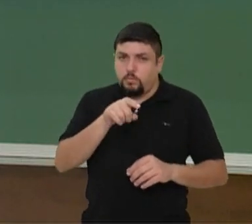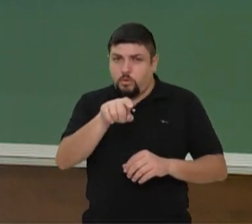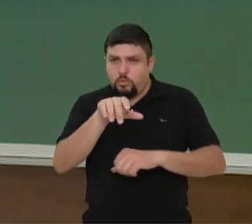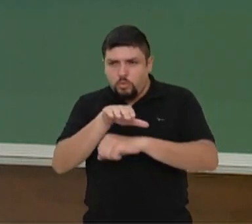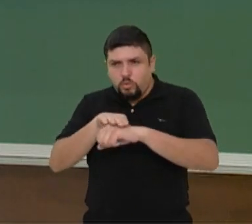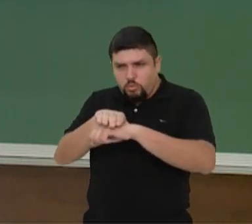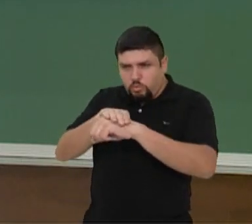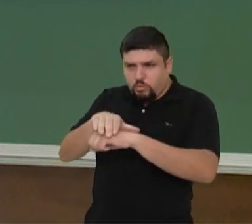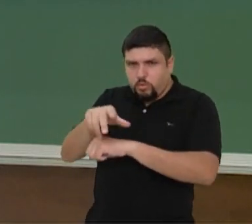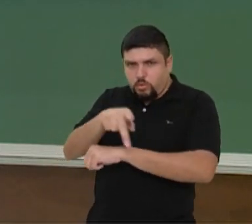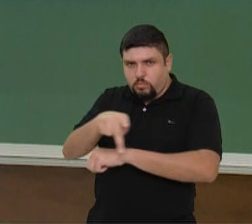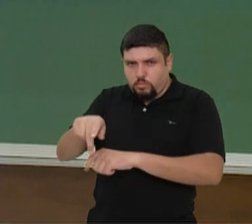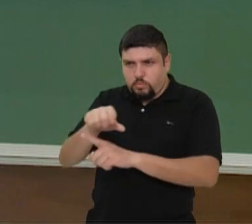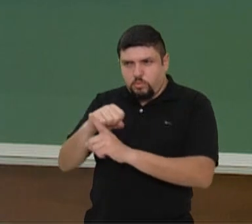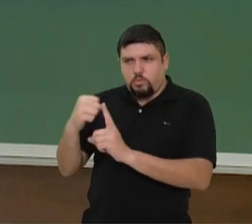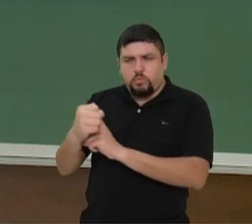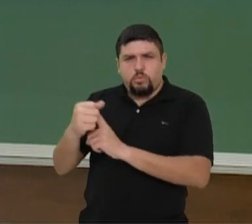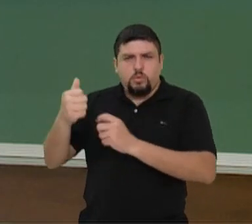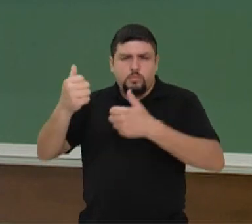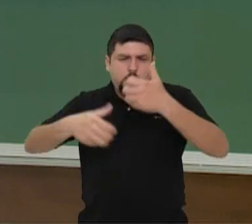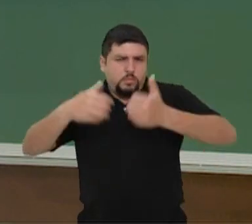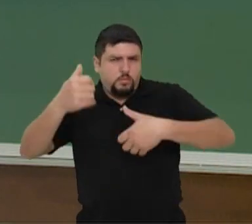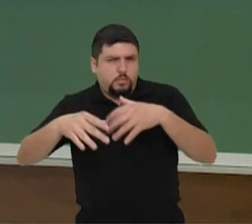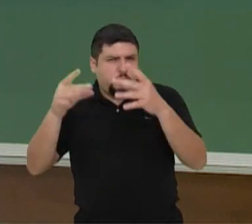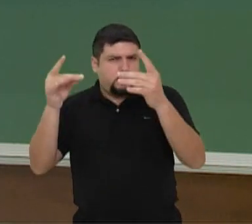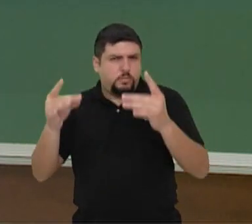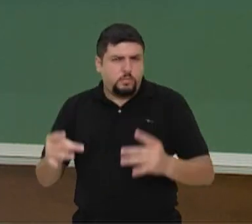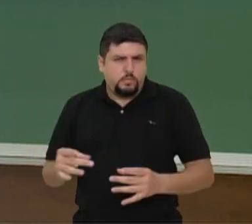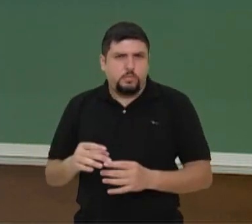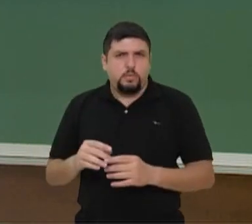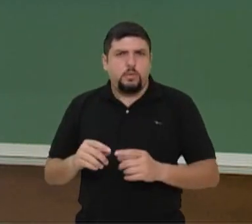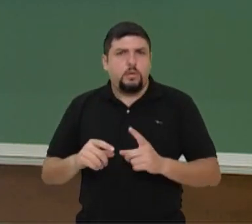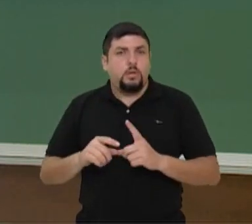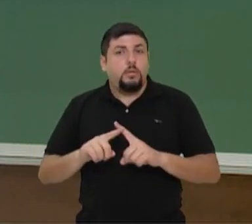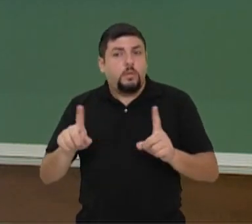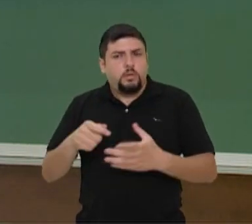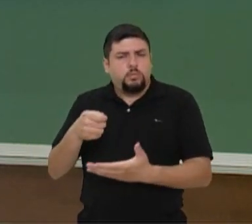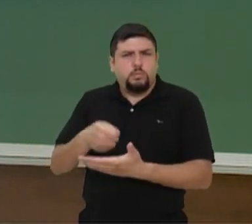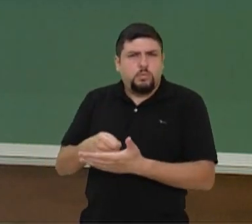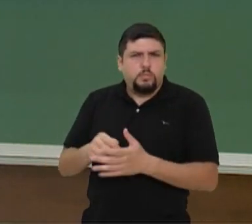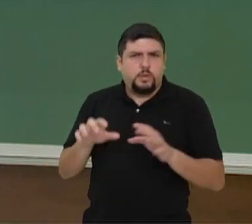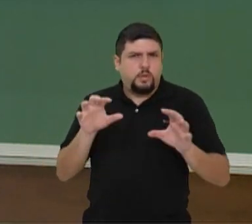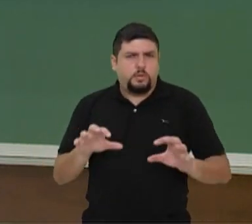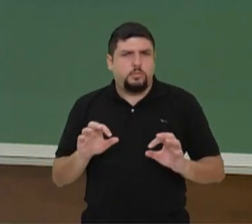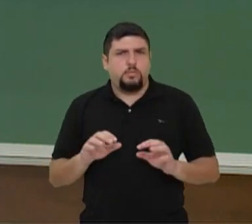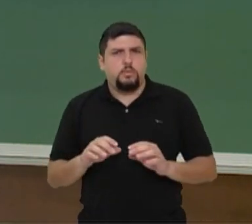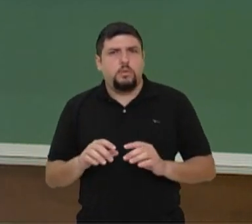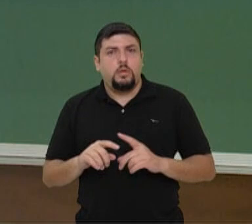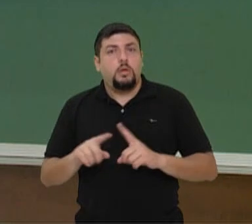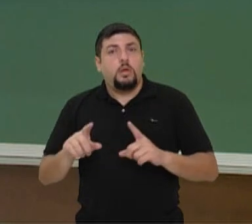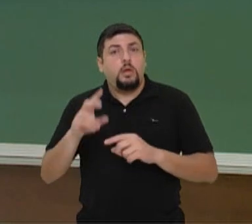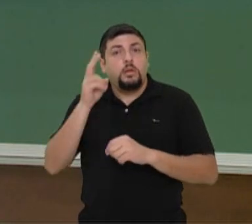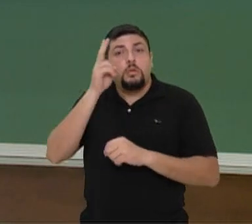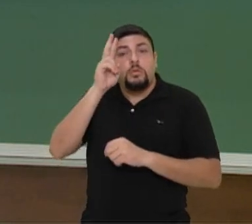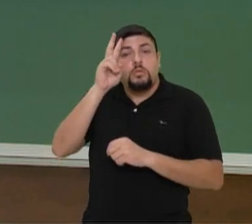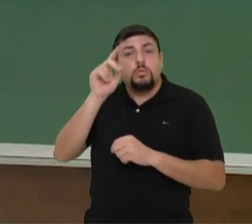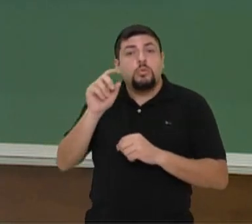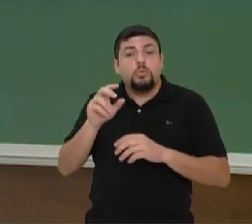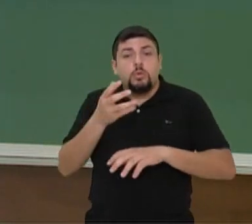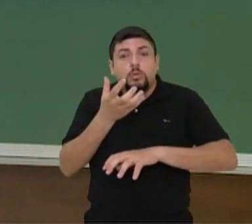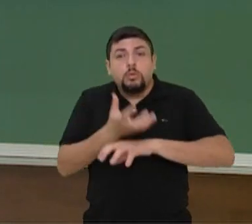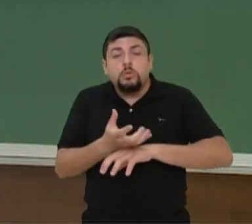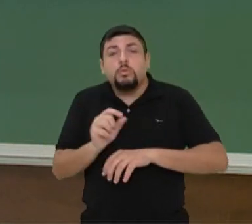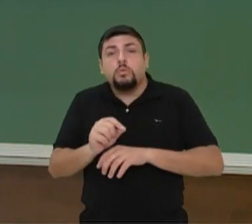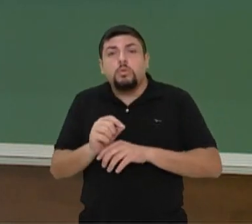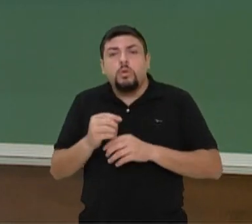comentar isso com muito mais detalhe. Não dizemos que deva ser, né? Em história, nós analisamos como foi. Esses elementos são